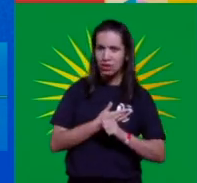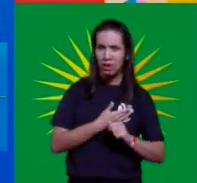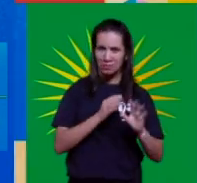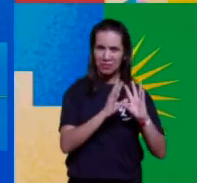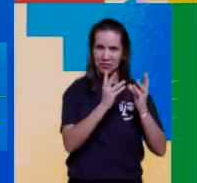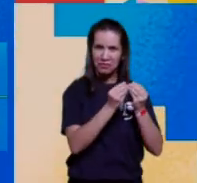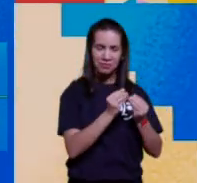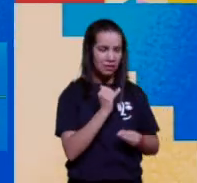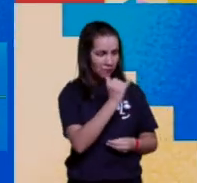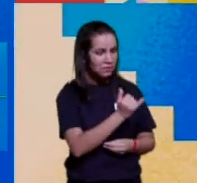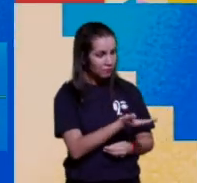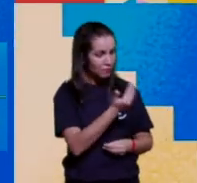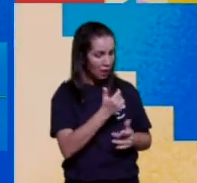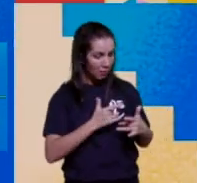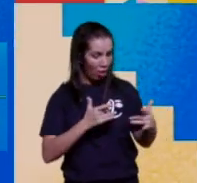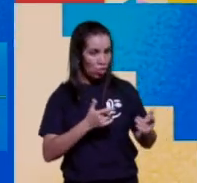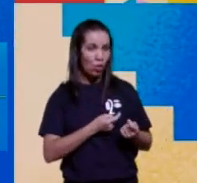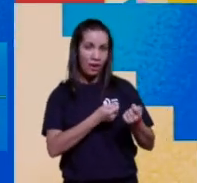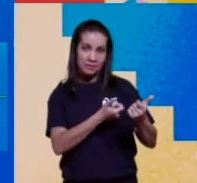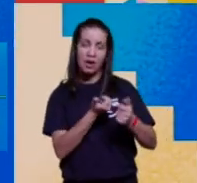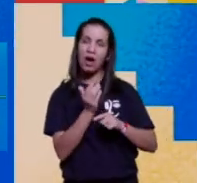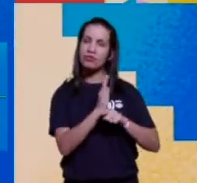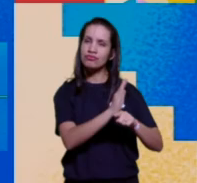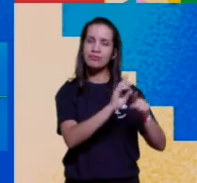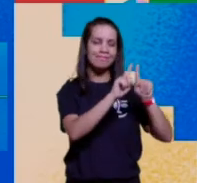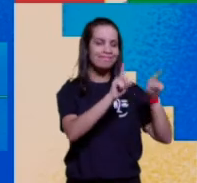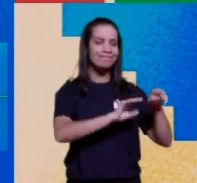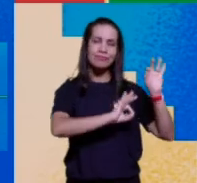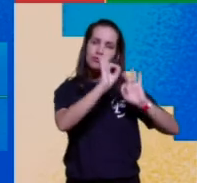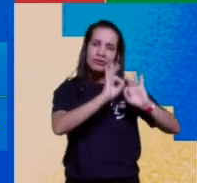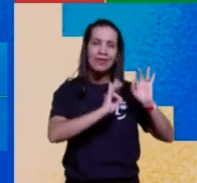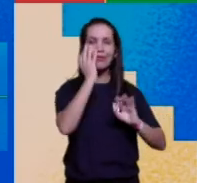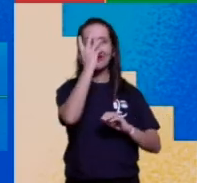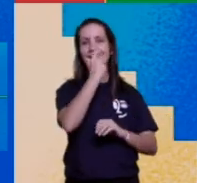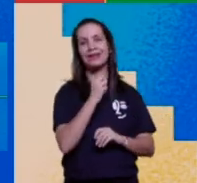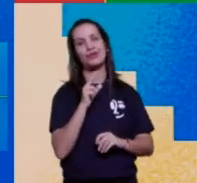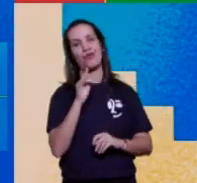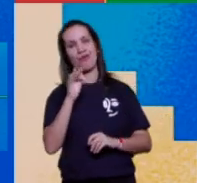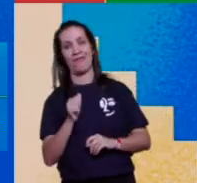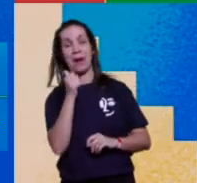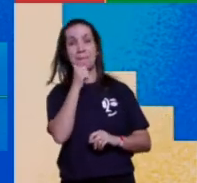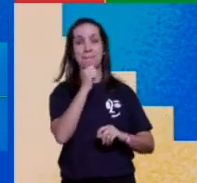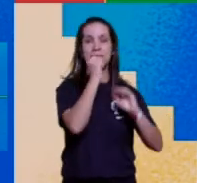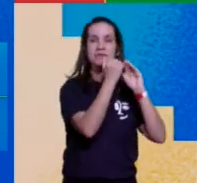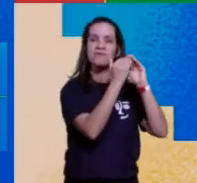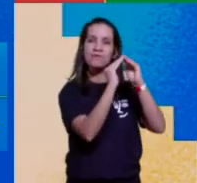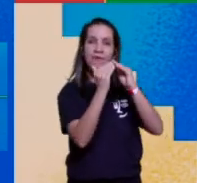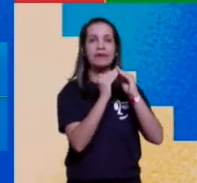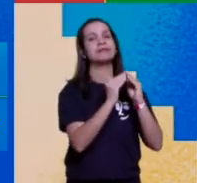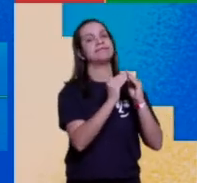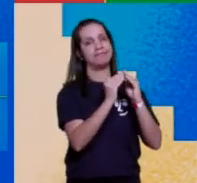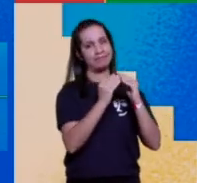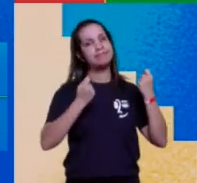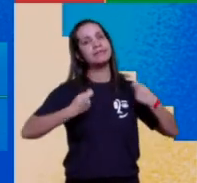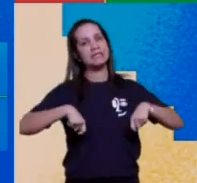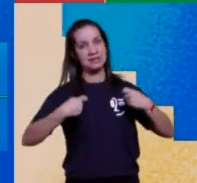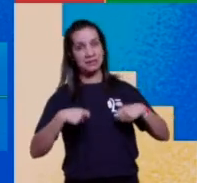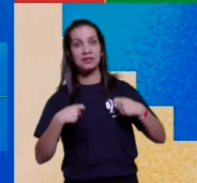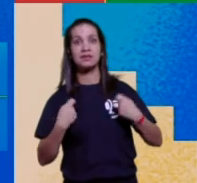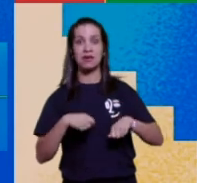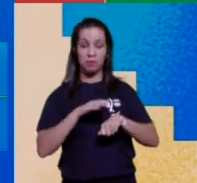parente, façam uma doação para ajudar esse projeto tão lindo na CUFA, das mães das favelas. Elas precisam, esse é um